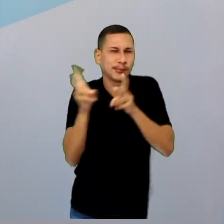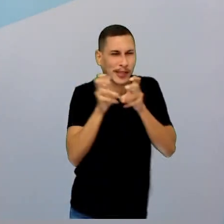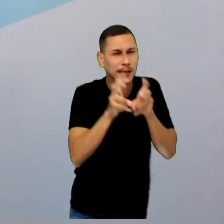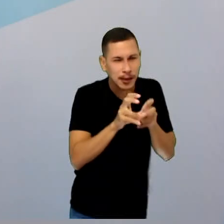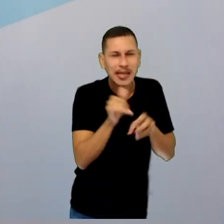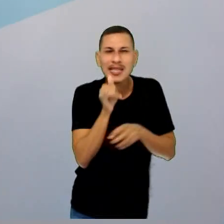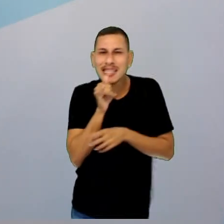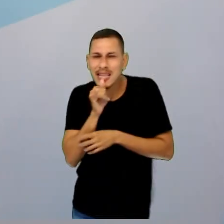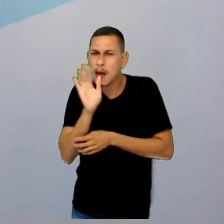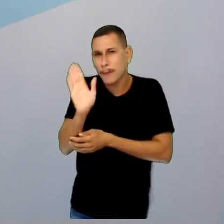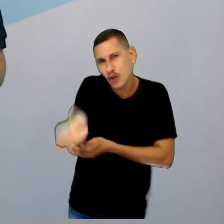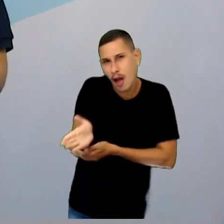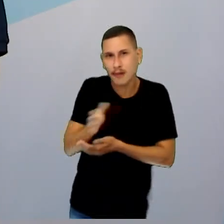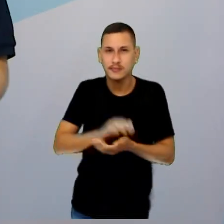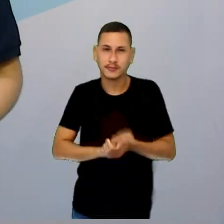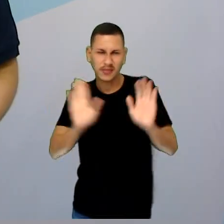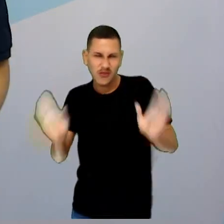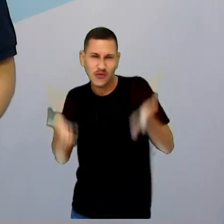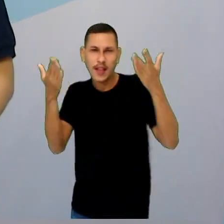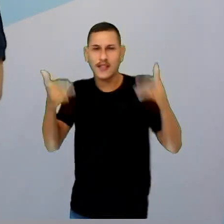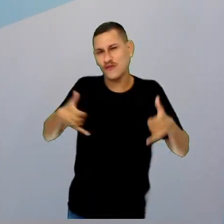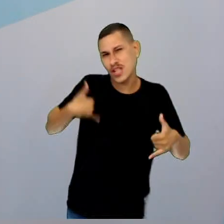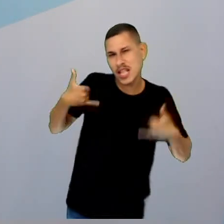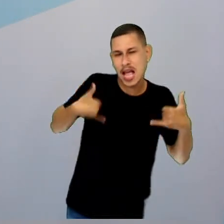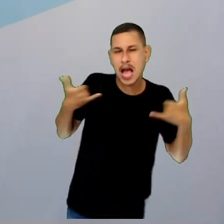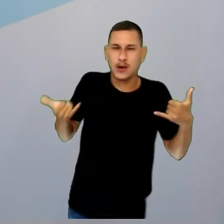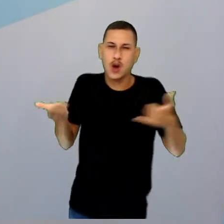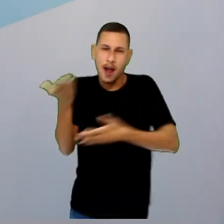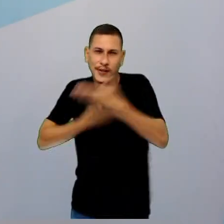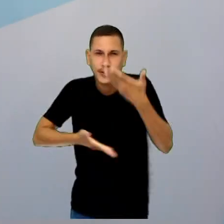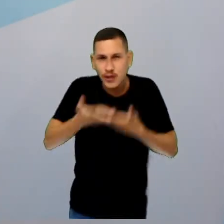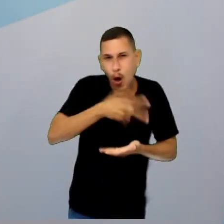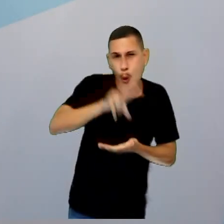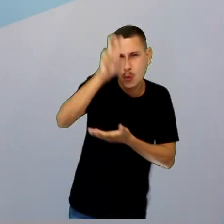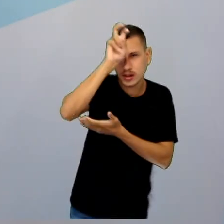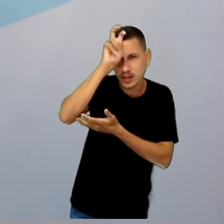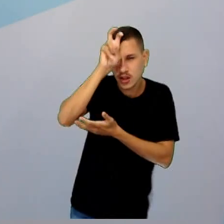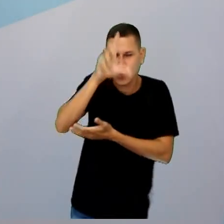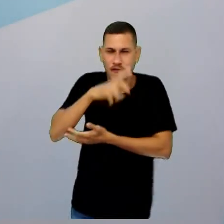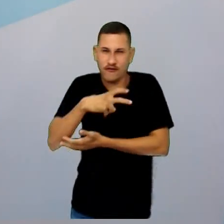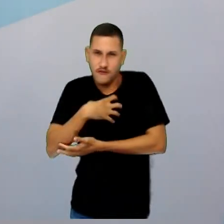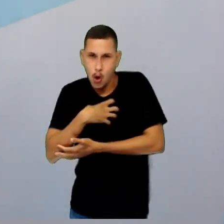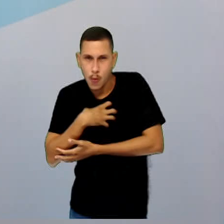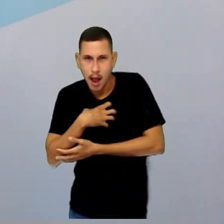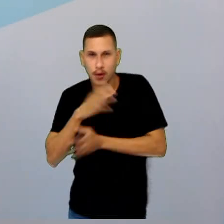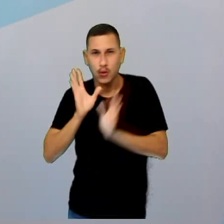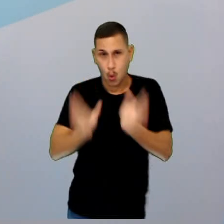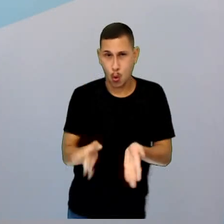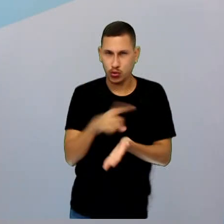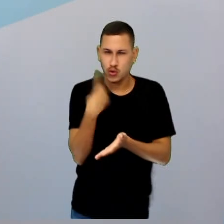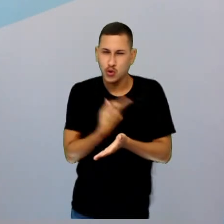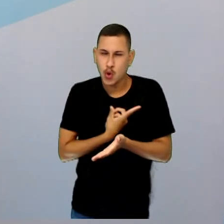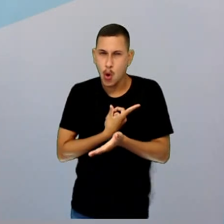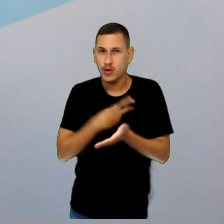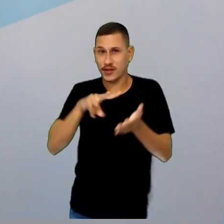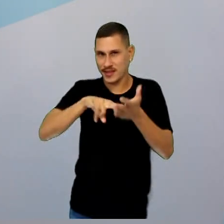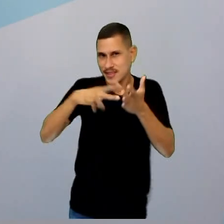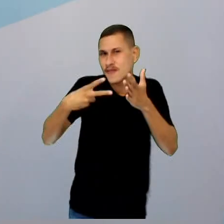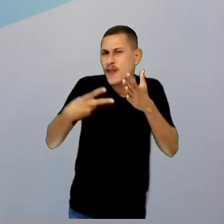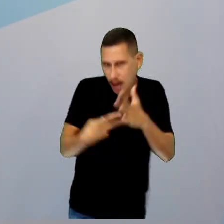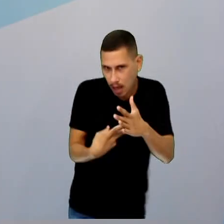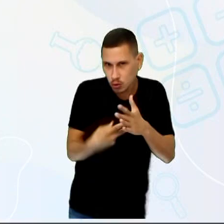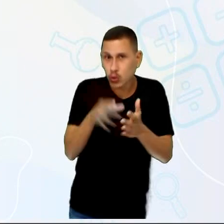exemplos, festa de aniversário, relacionando com o Egito, esse tipo de forma. Hoje a gente vai definir